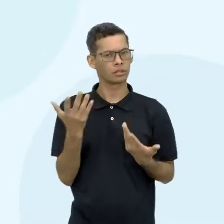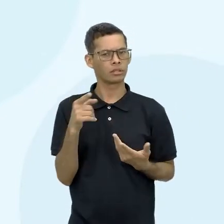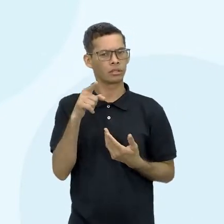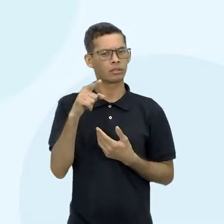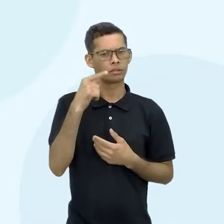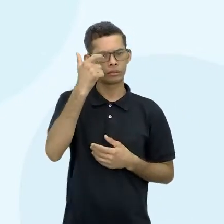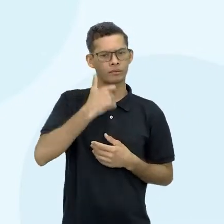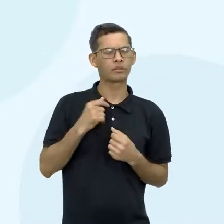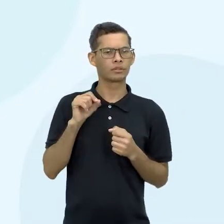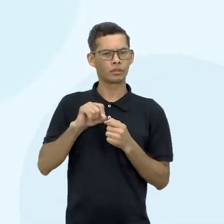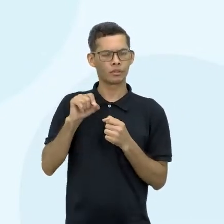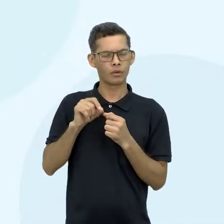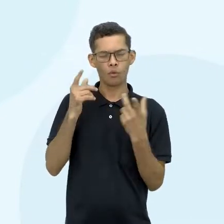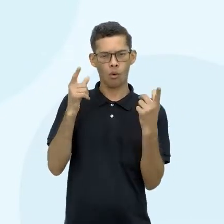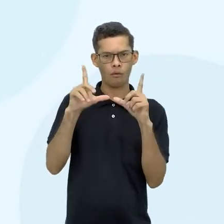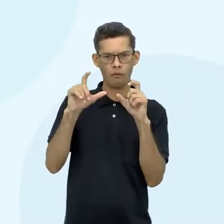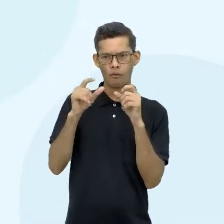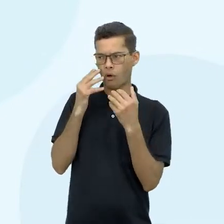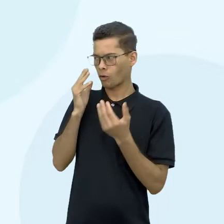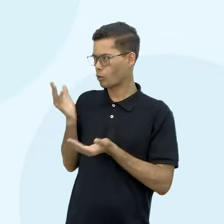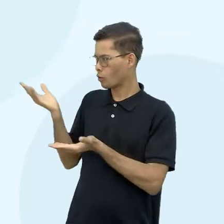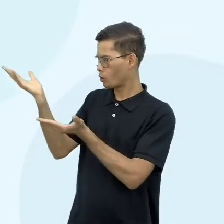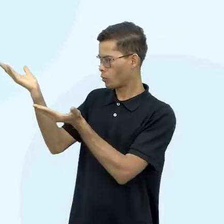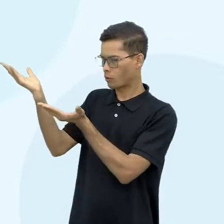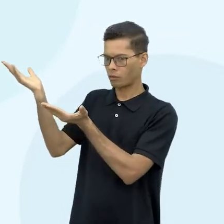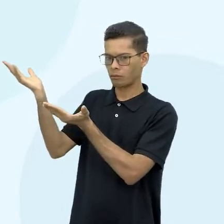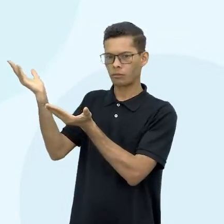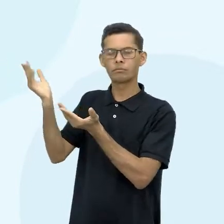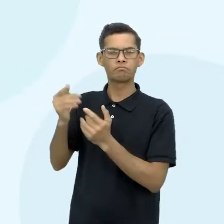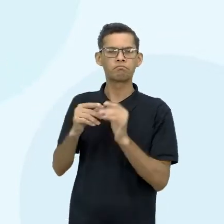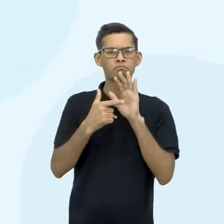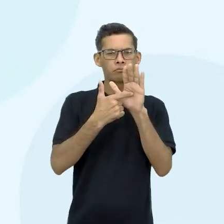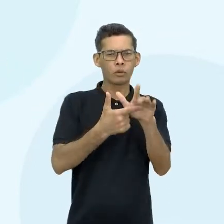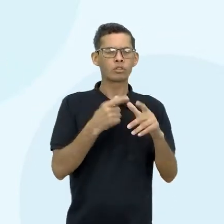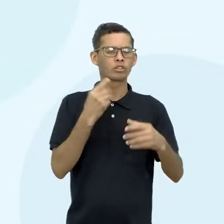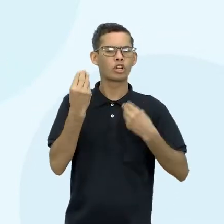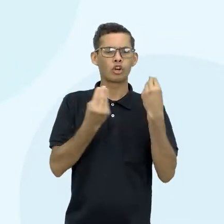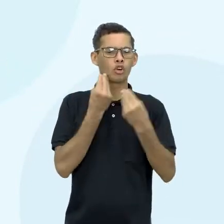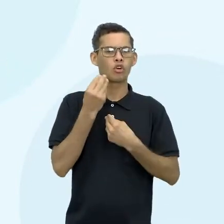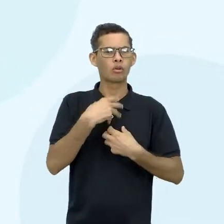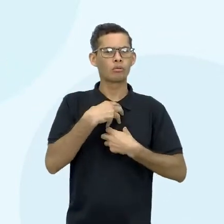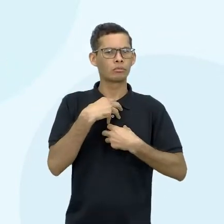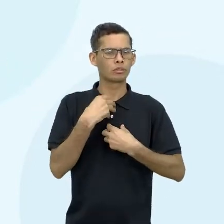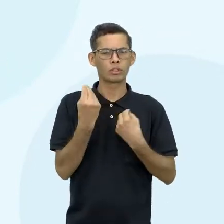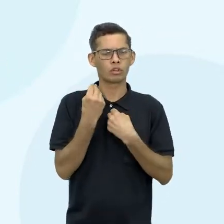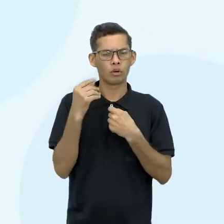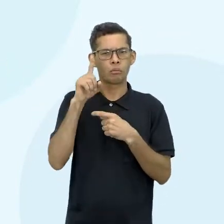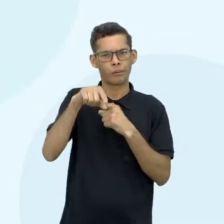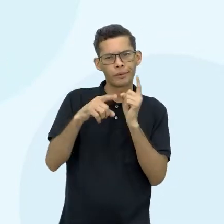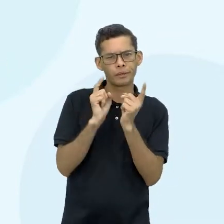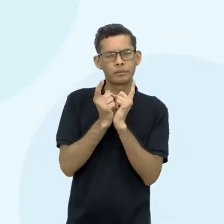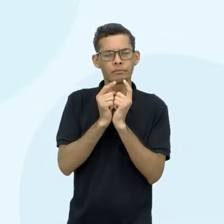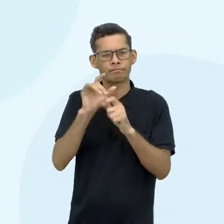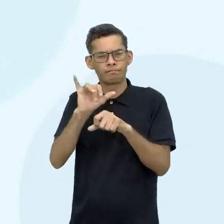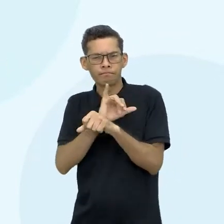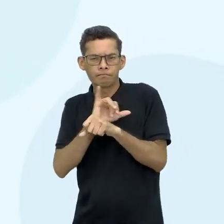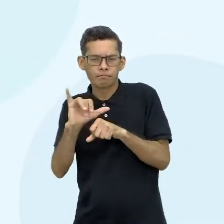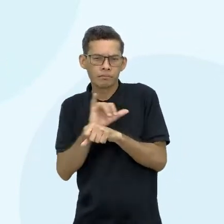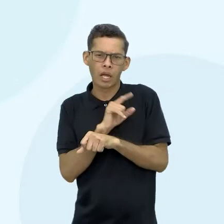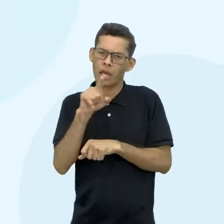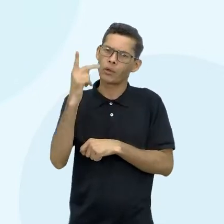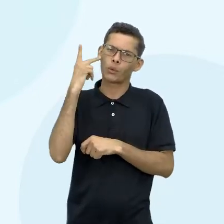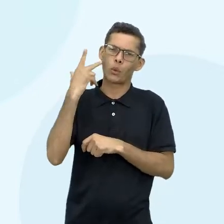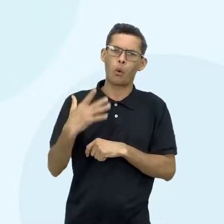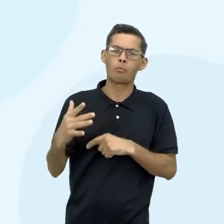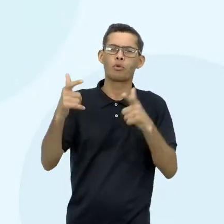peguei uma foto aí que procura ilustrar mais ou menos o que seria isso, né? Esse tipo de dinâmica é muito comum,